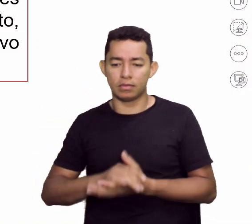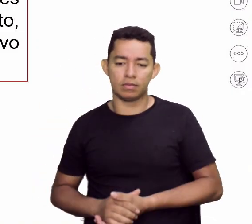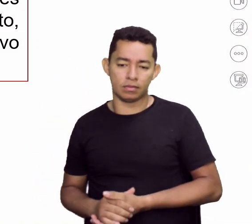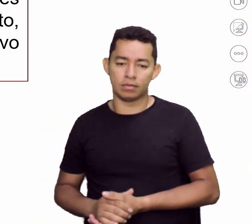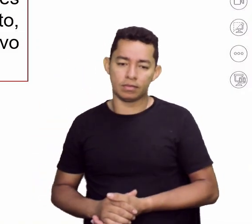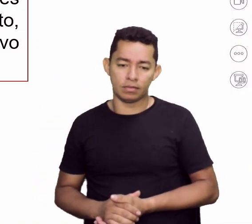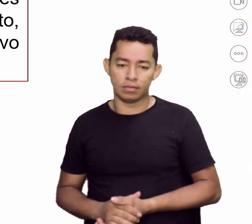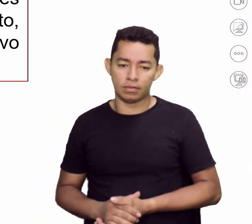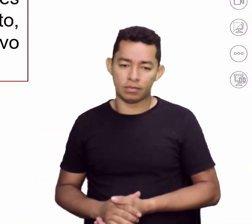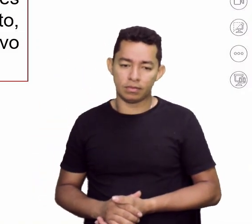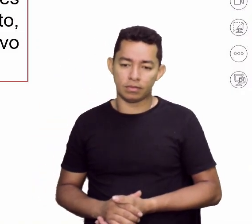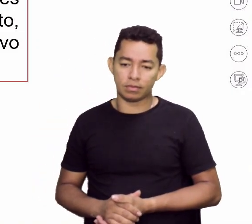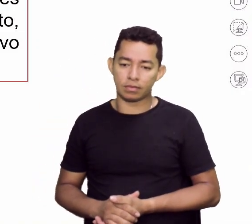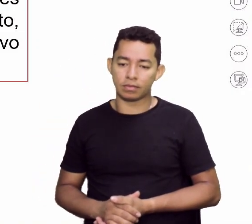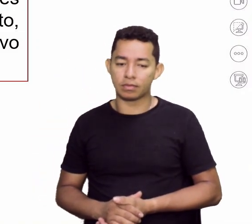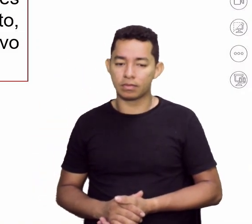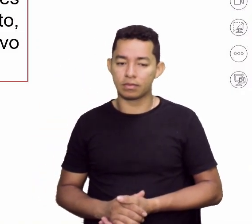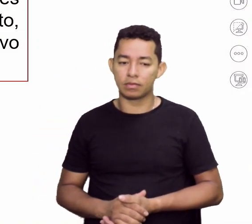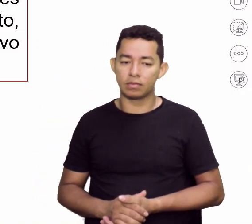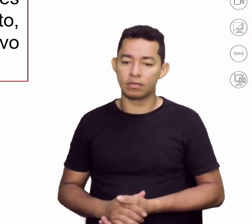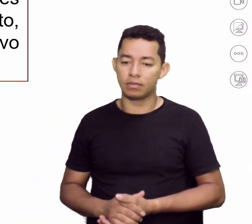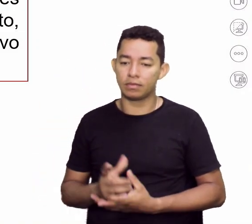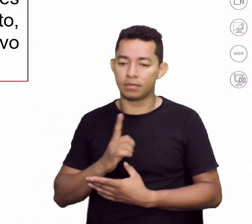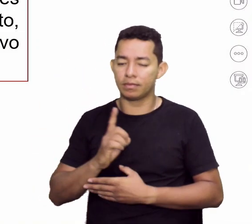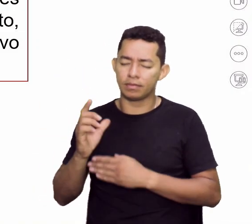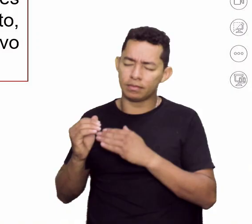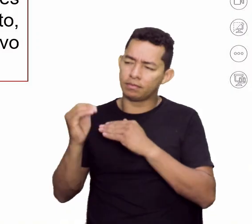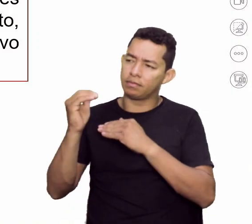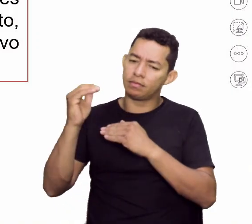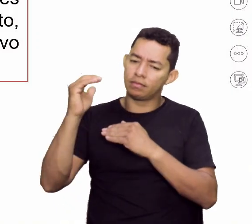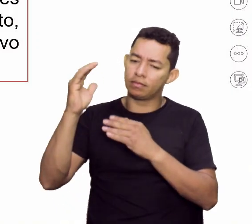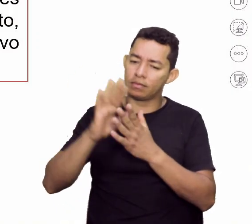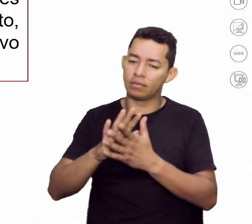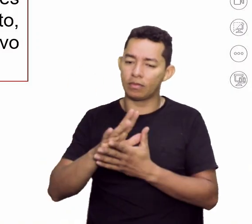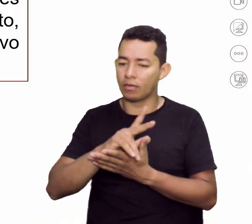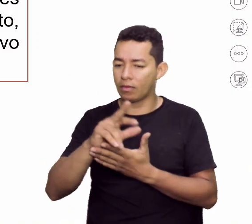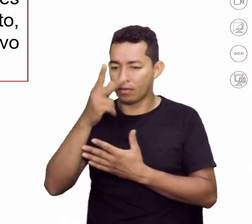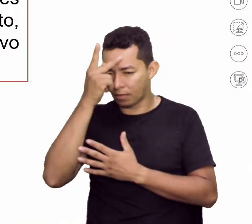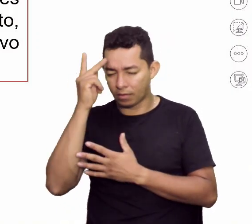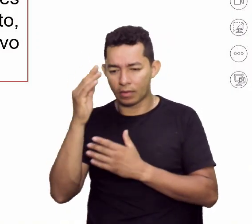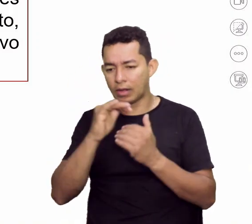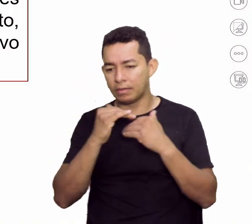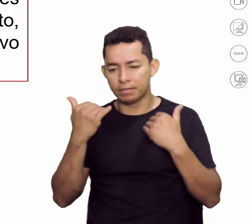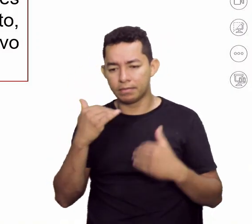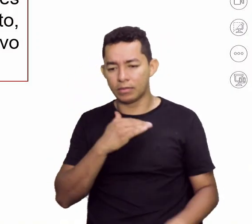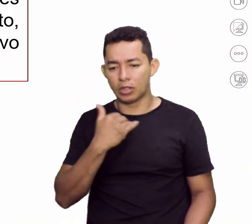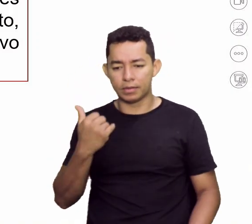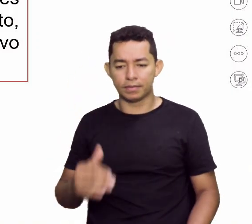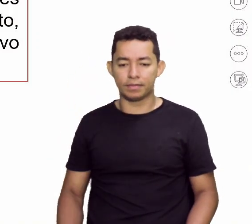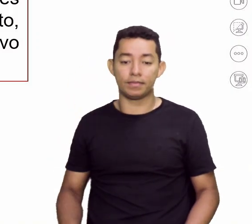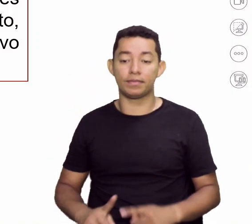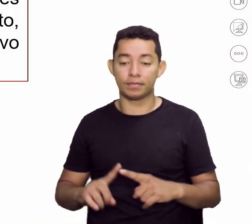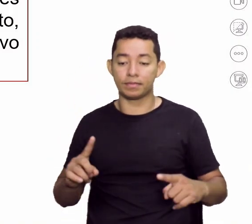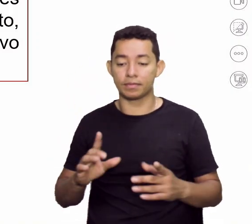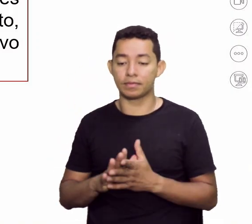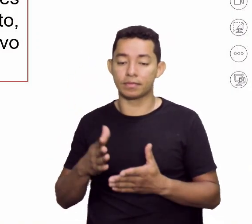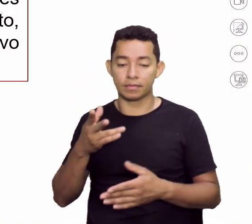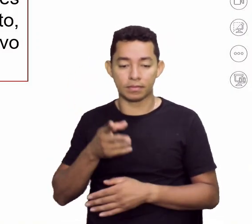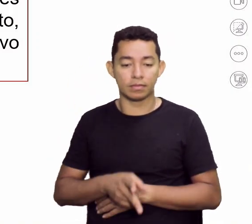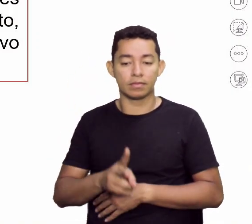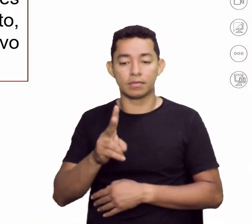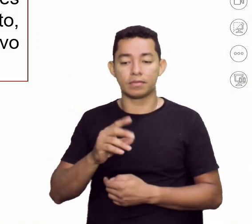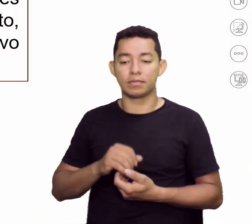que, para erguer aquilo dali, milhares e milhares devem ter morrido. Mas vamos seguir aqui.